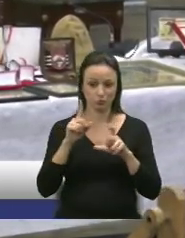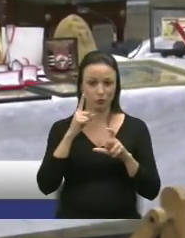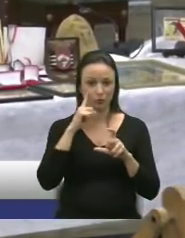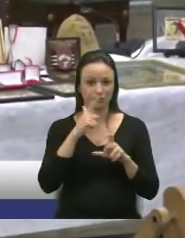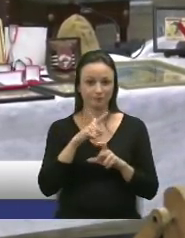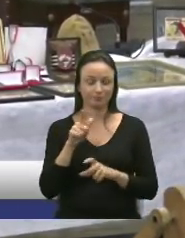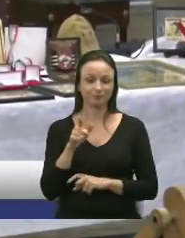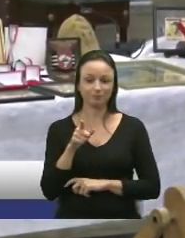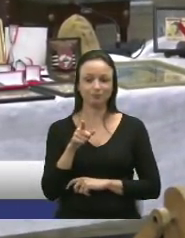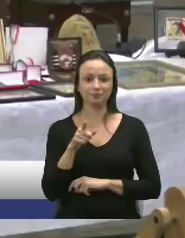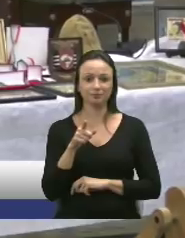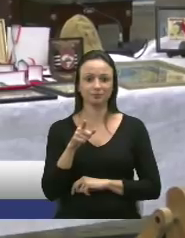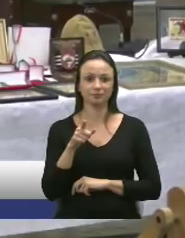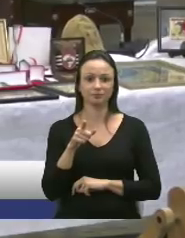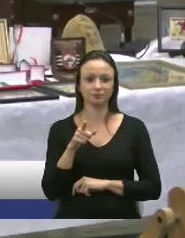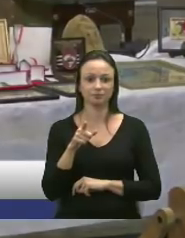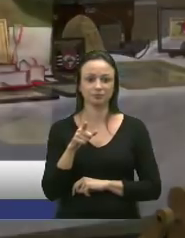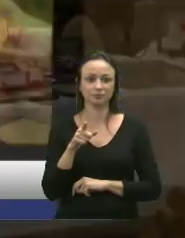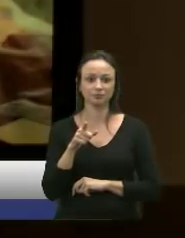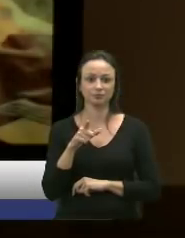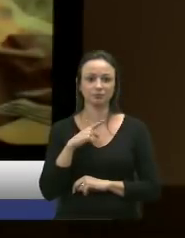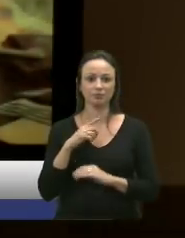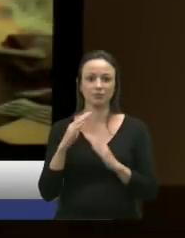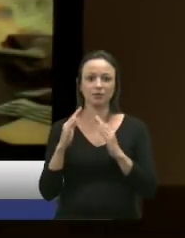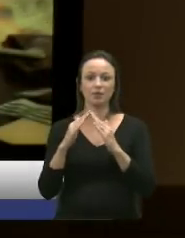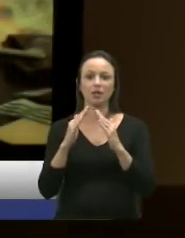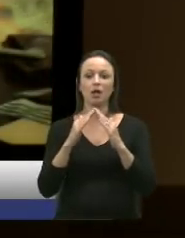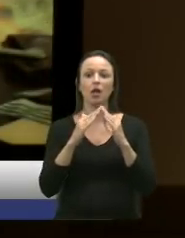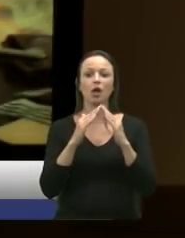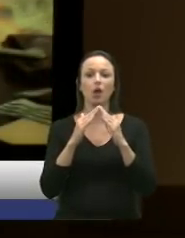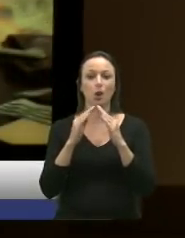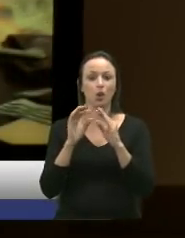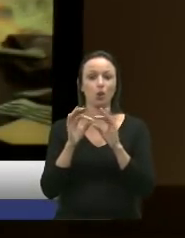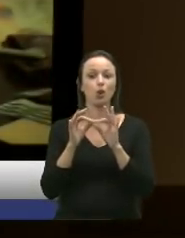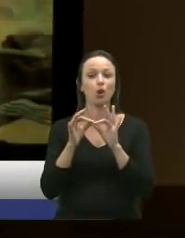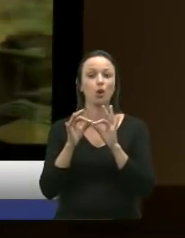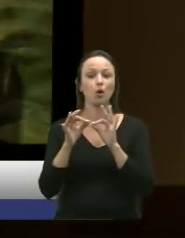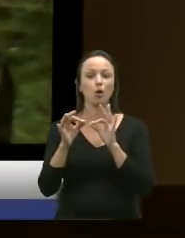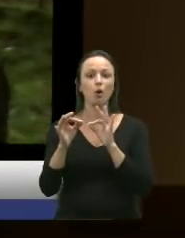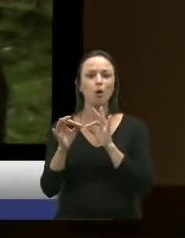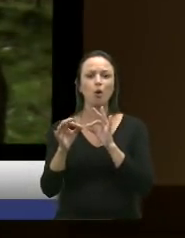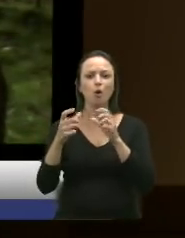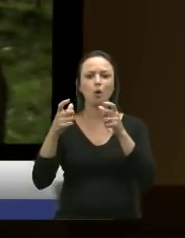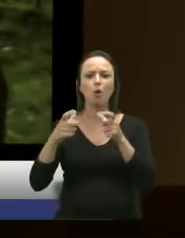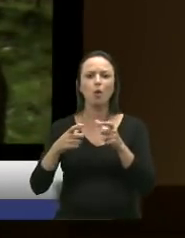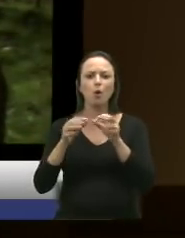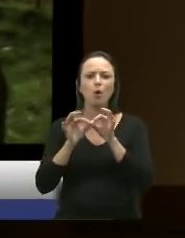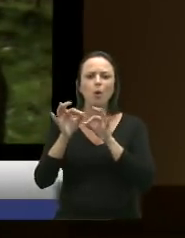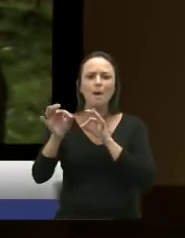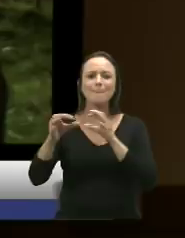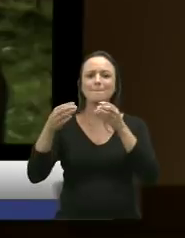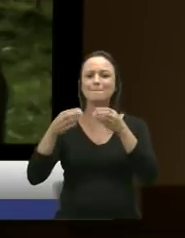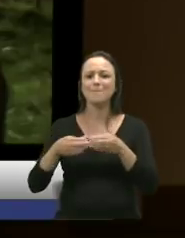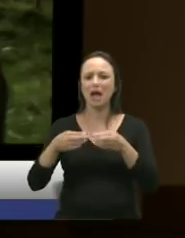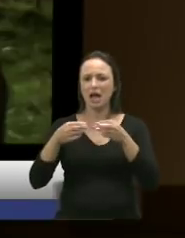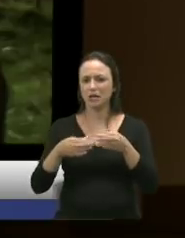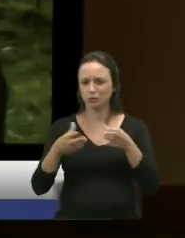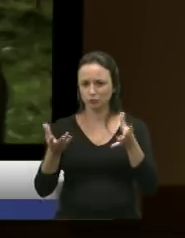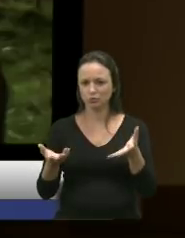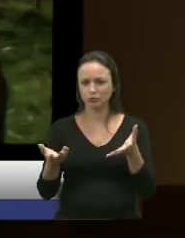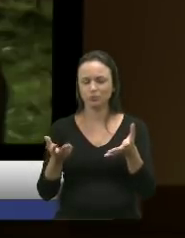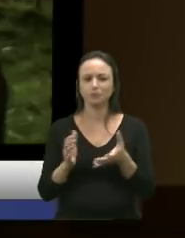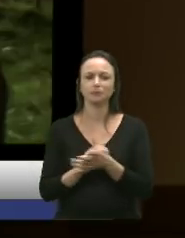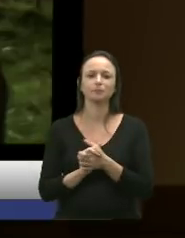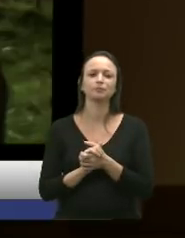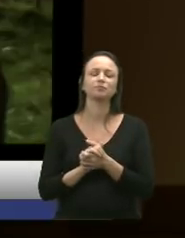Francisco tinha a moradia num lugar meio isolado. Num certo bairro de Campinas, não posso dizer por razões éticas,